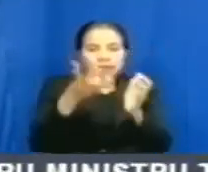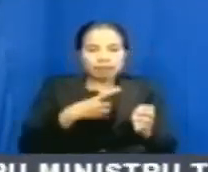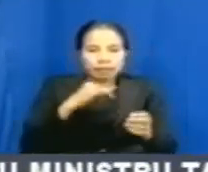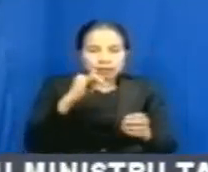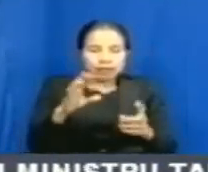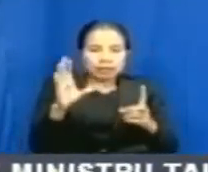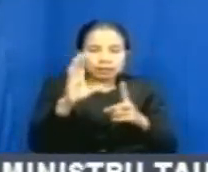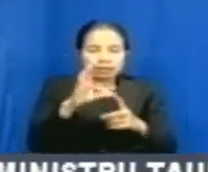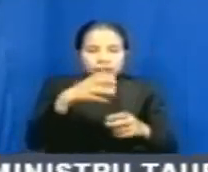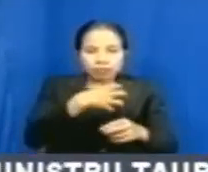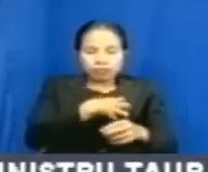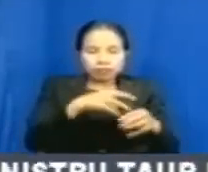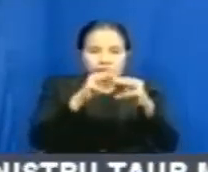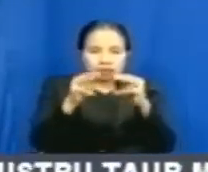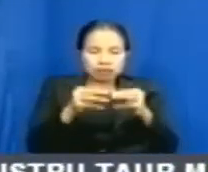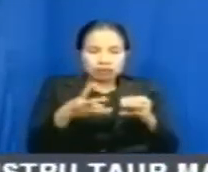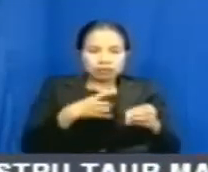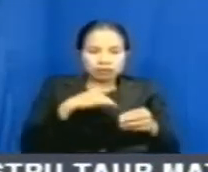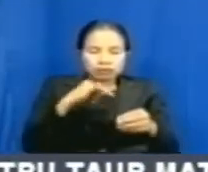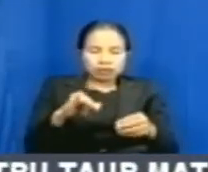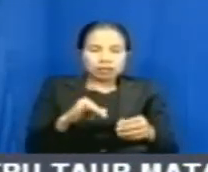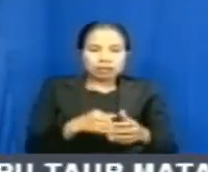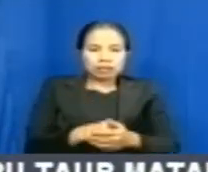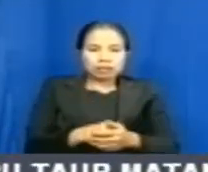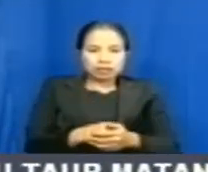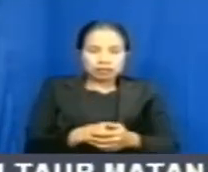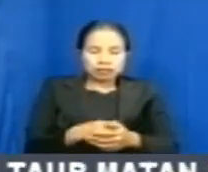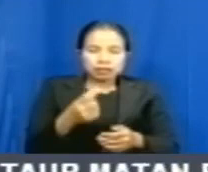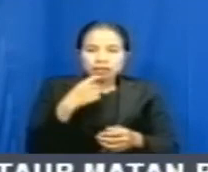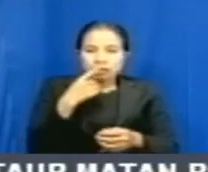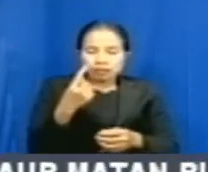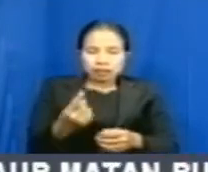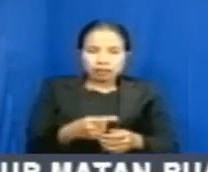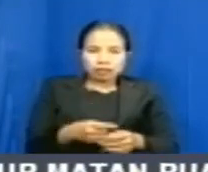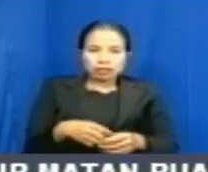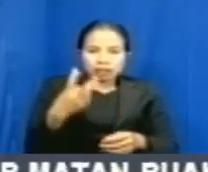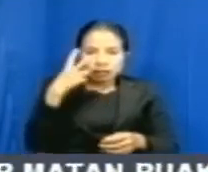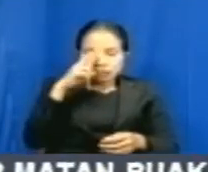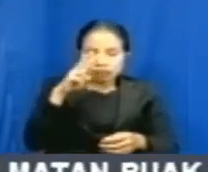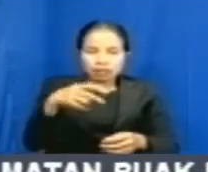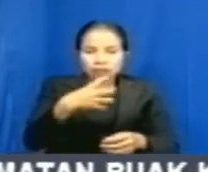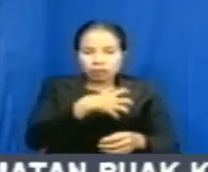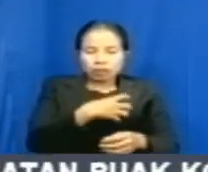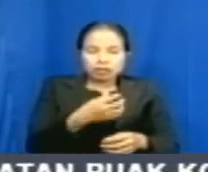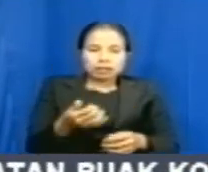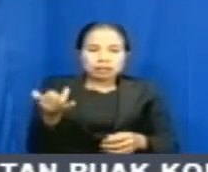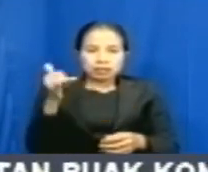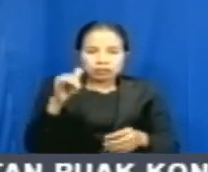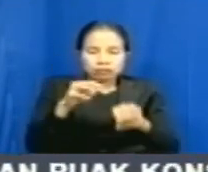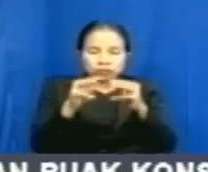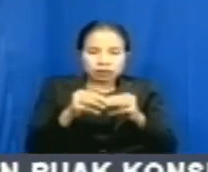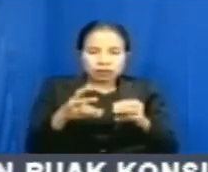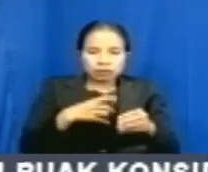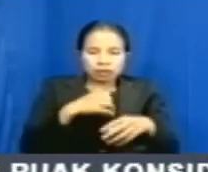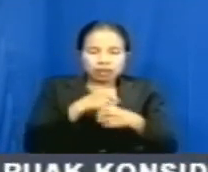Comandante Polícia Município Dili, Superintendente-Chefe Henrique da Costa Teten. Operação DB Polícia, Secção Trânsito Município